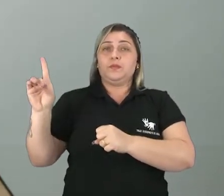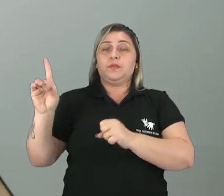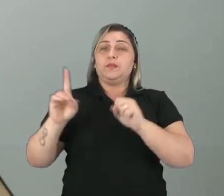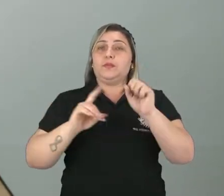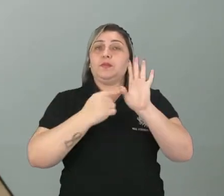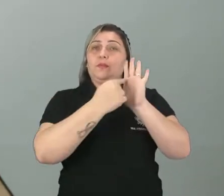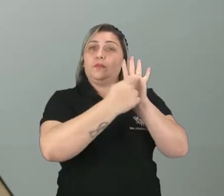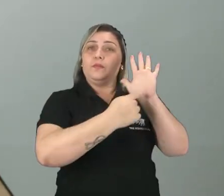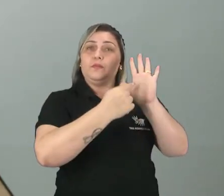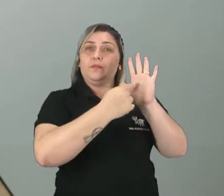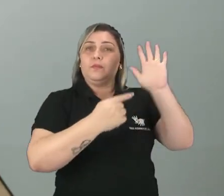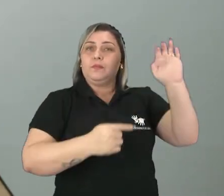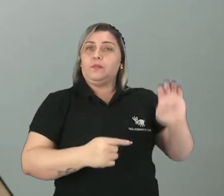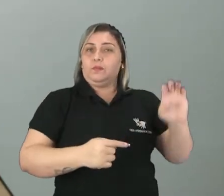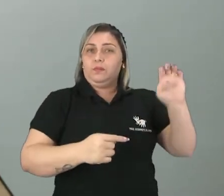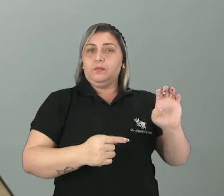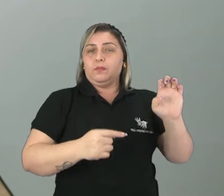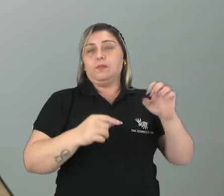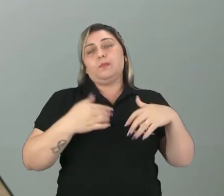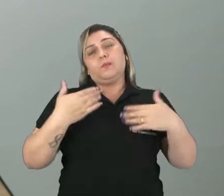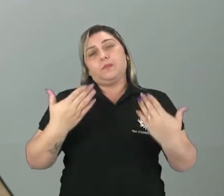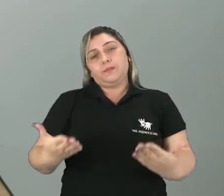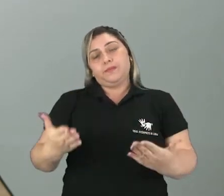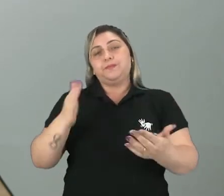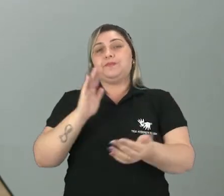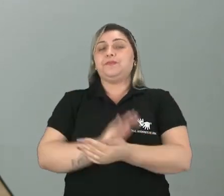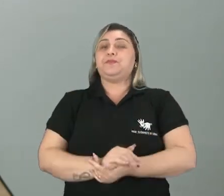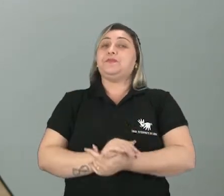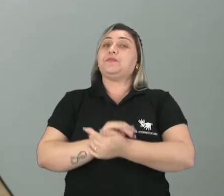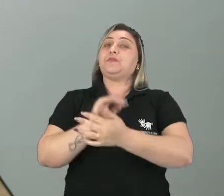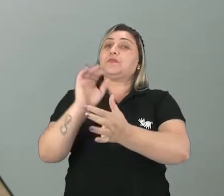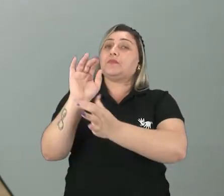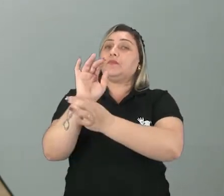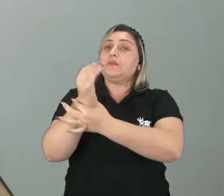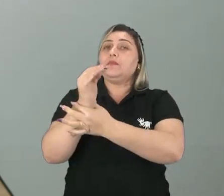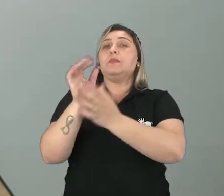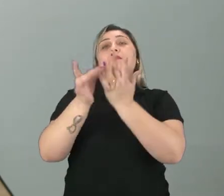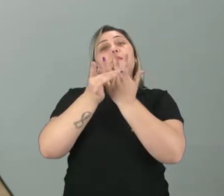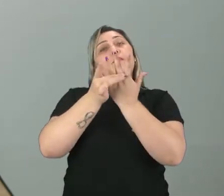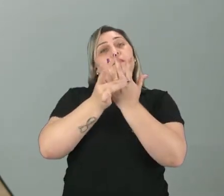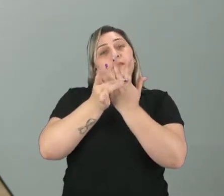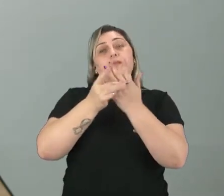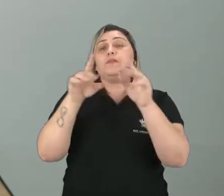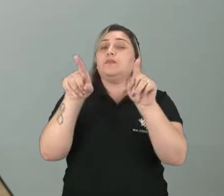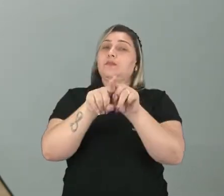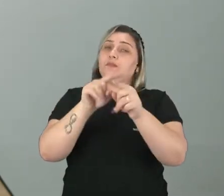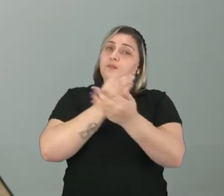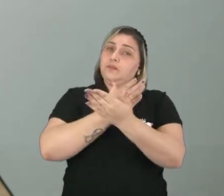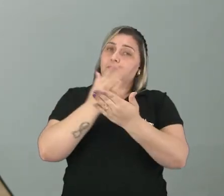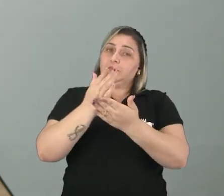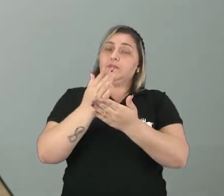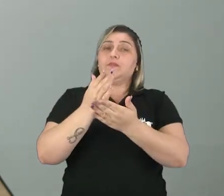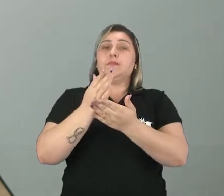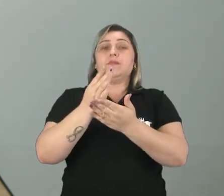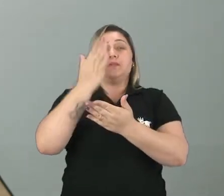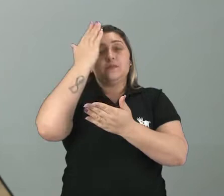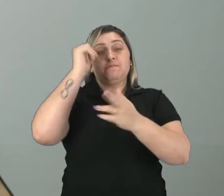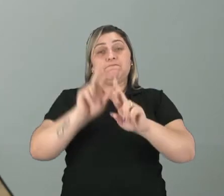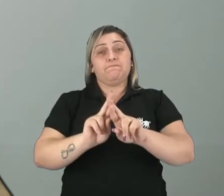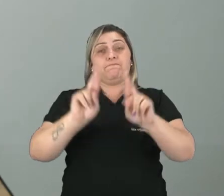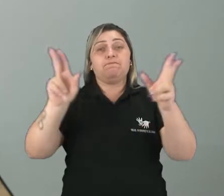fazer um sim e não esquerda ou colocar uma pulseira um anel para você começar a